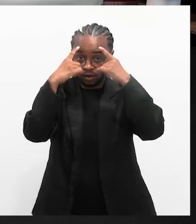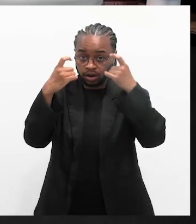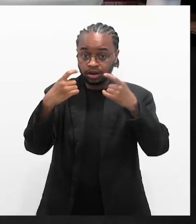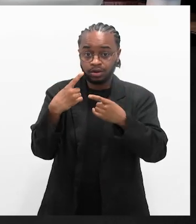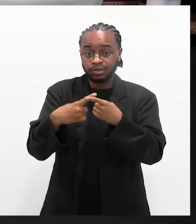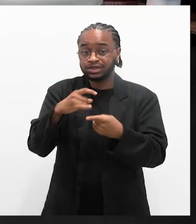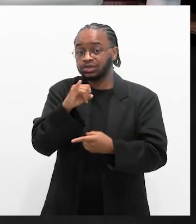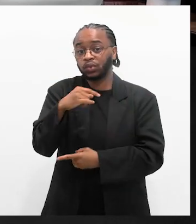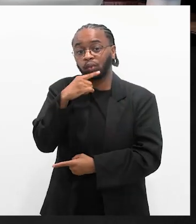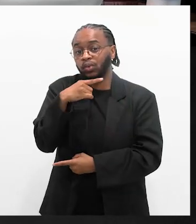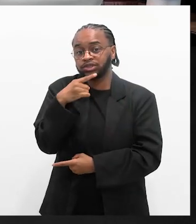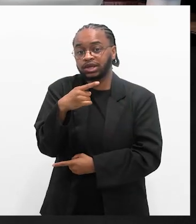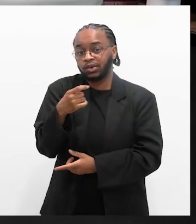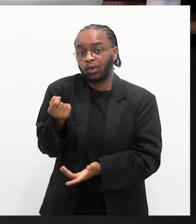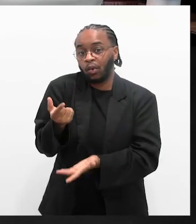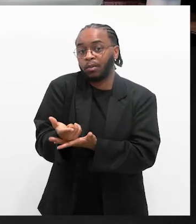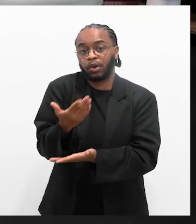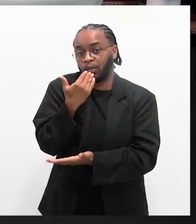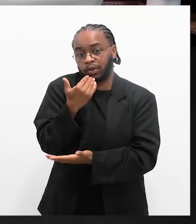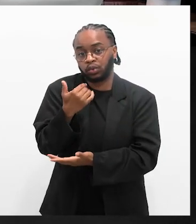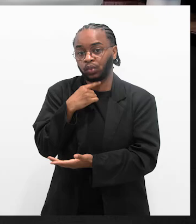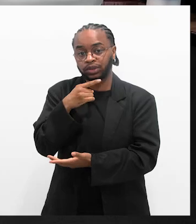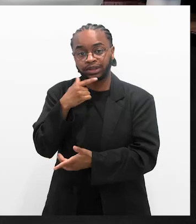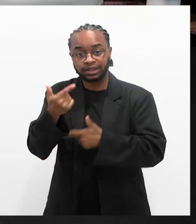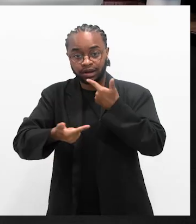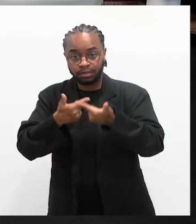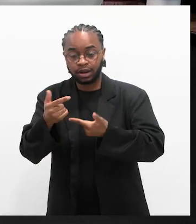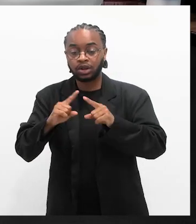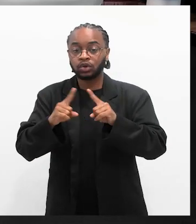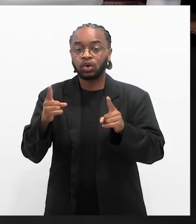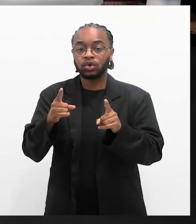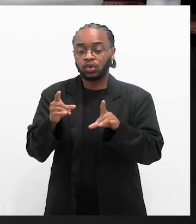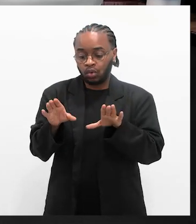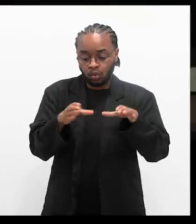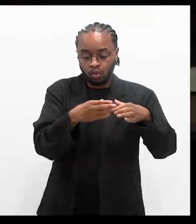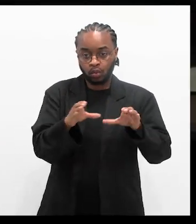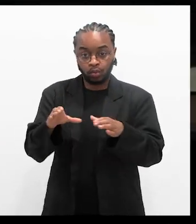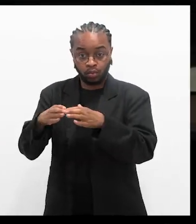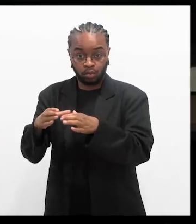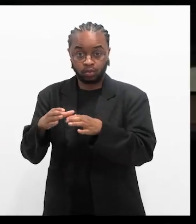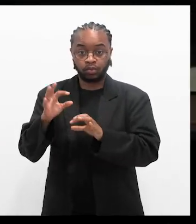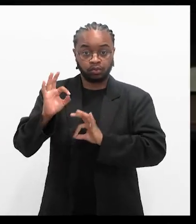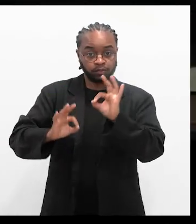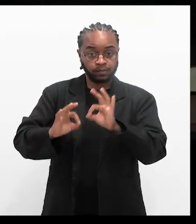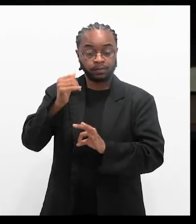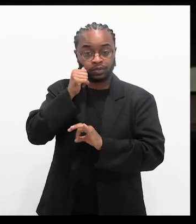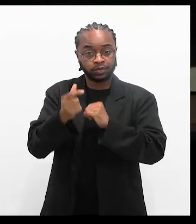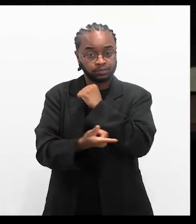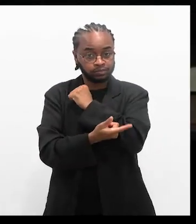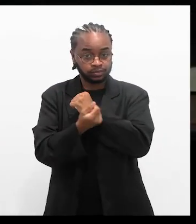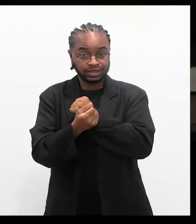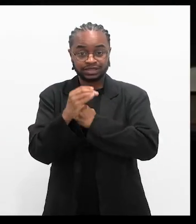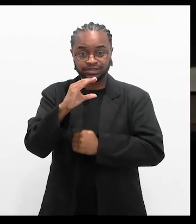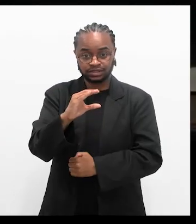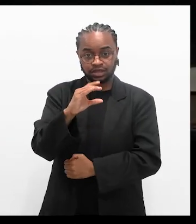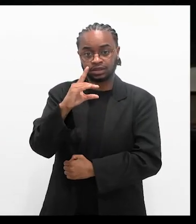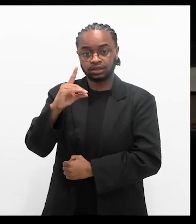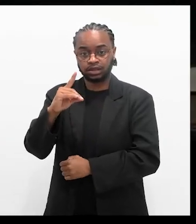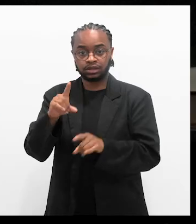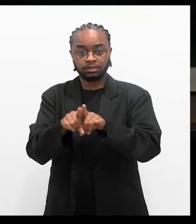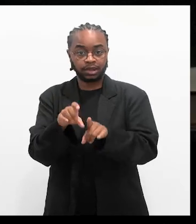Então, o que a gente fez num primeiro momento, Claudinha? A gente separou as mulheres classe C, D e E, essas mulheres que não se